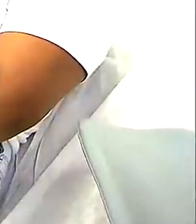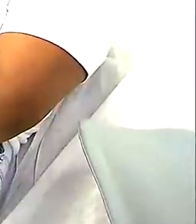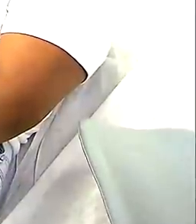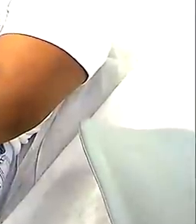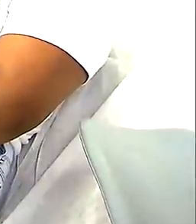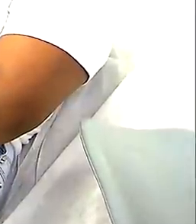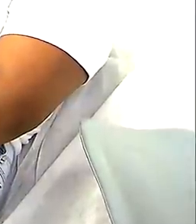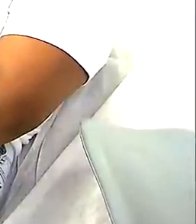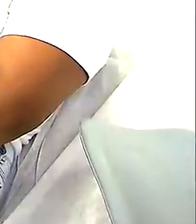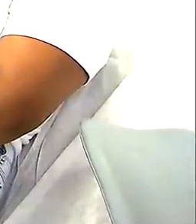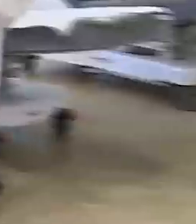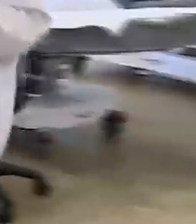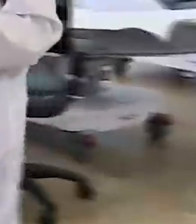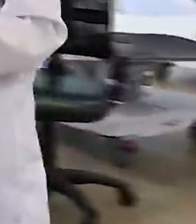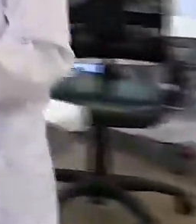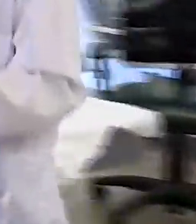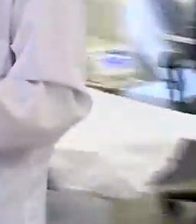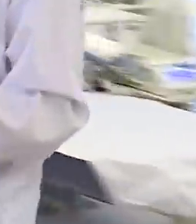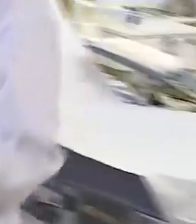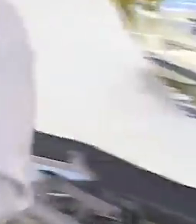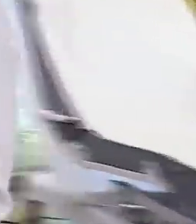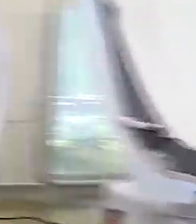E aí